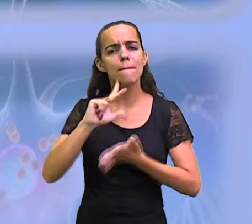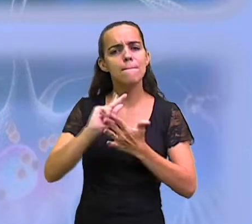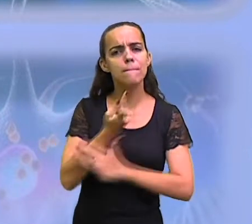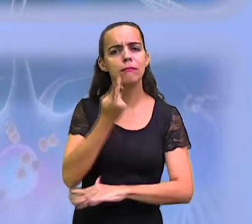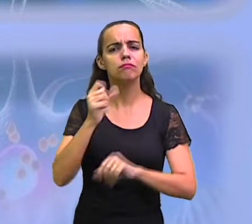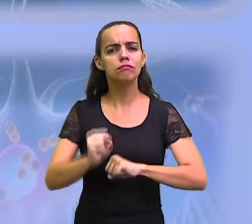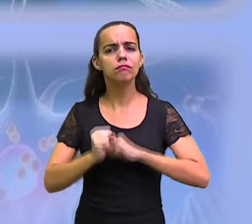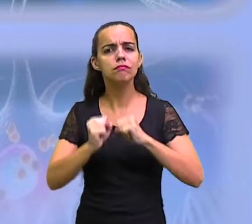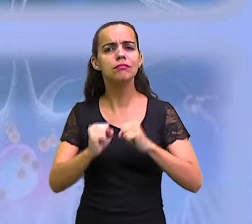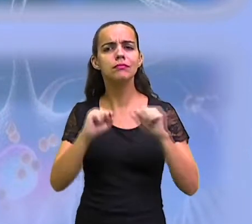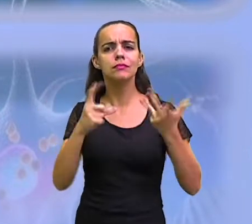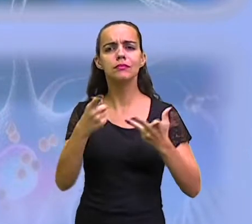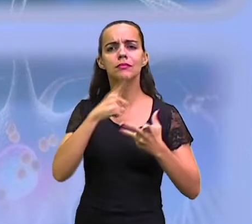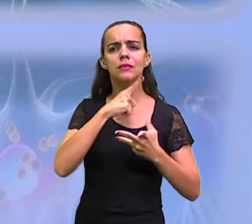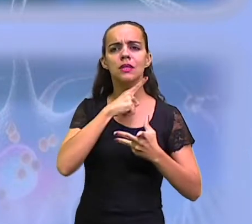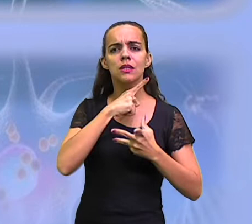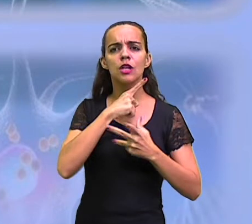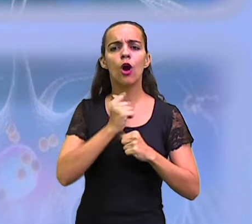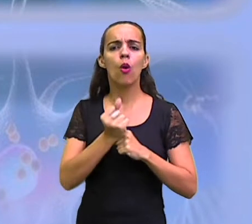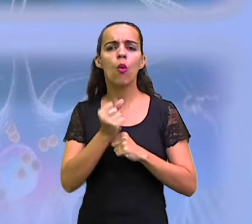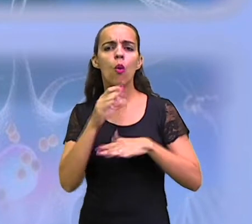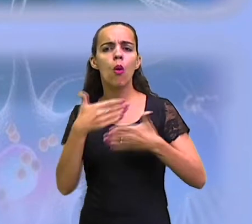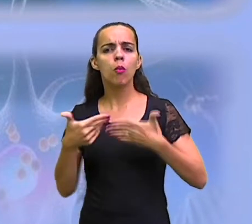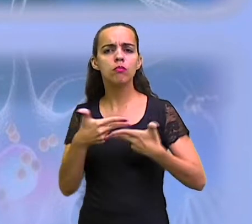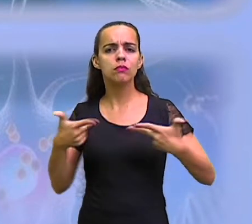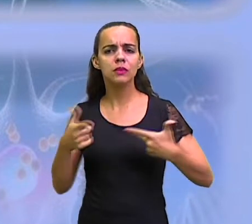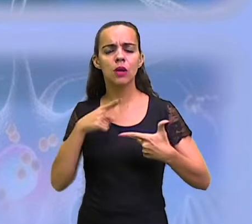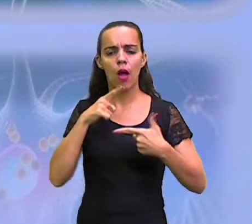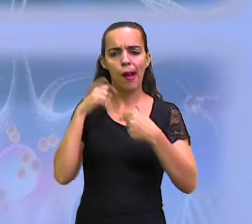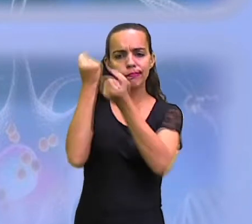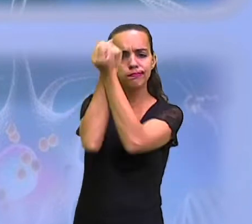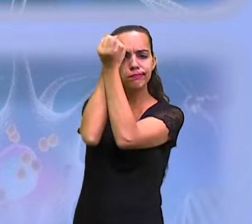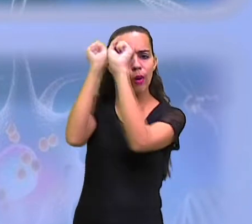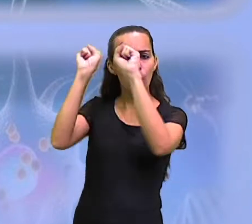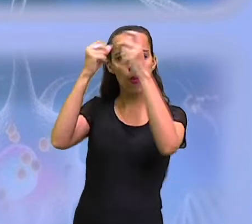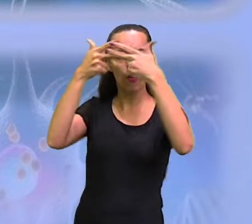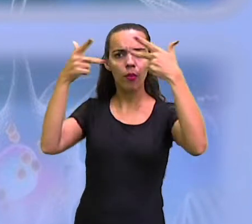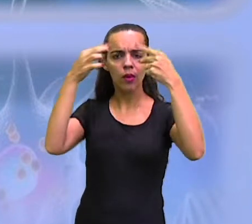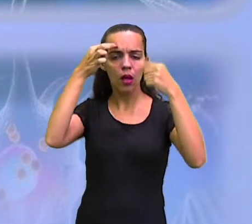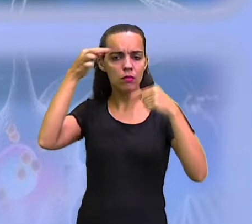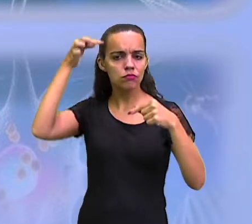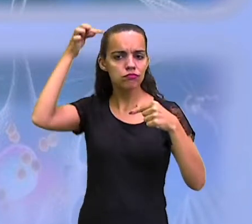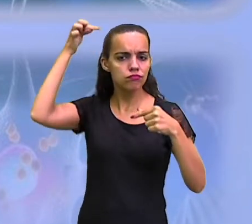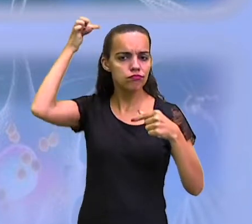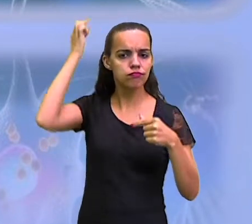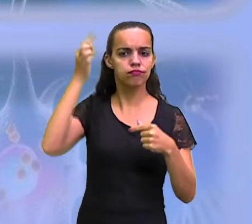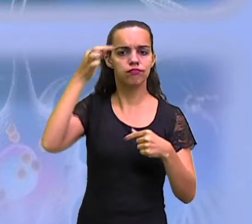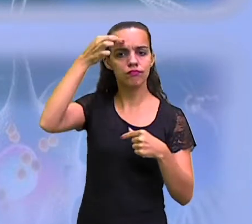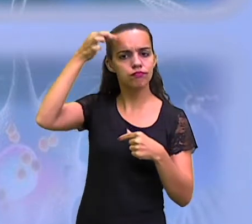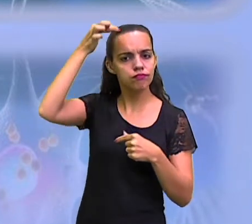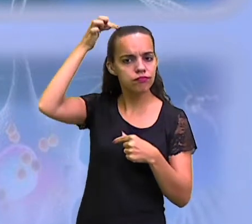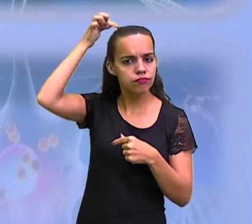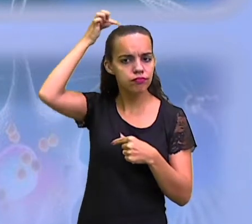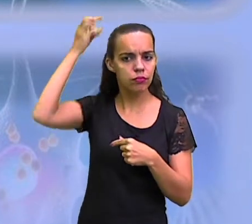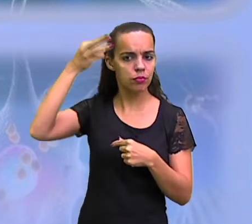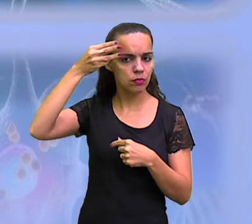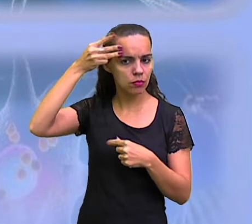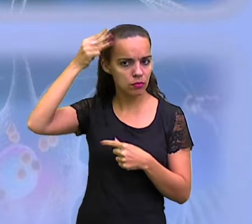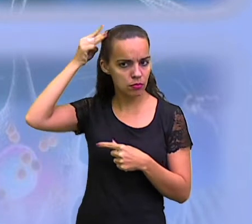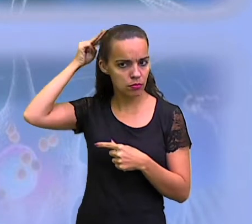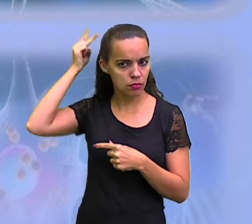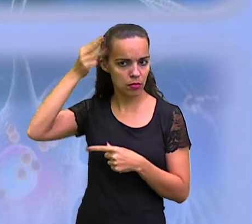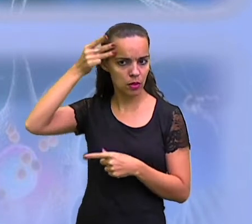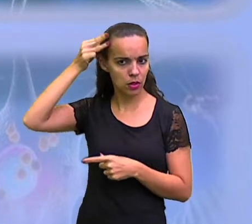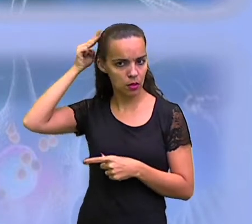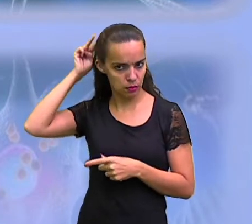acontecer devido a um entupimento ou rompimento de vasos que vão transportar sangue ao